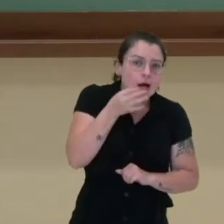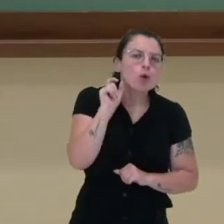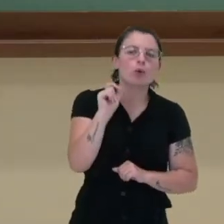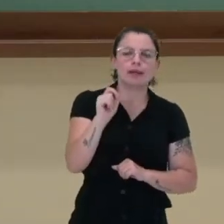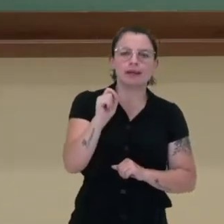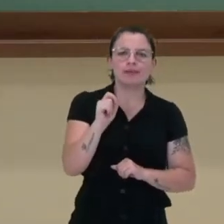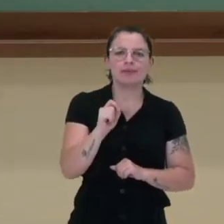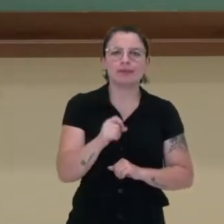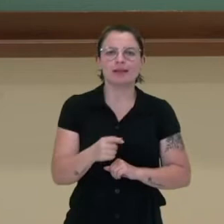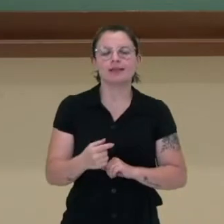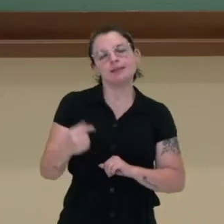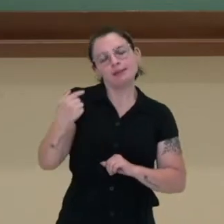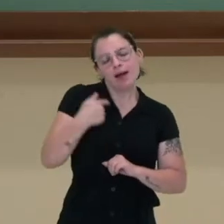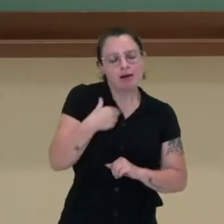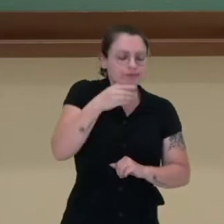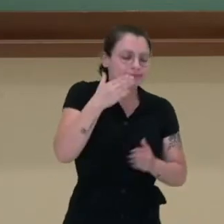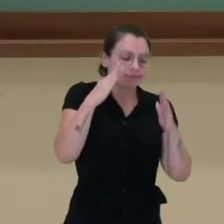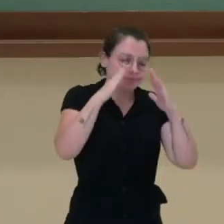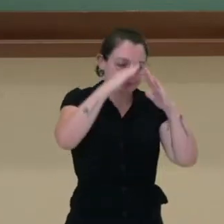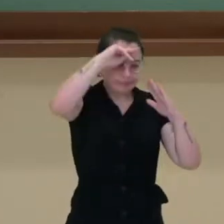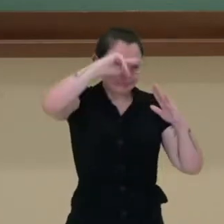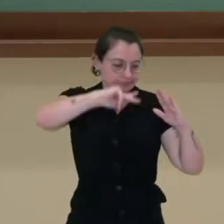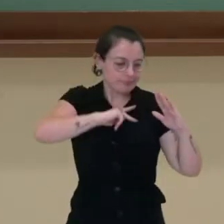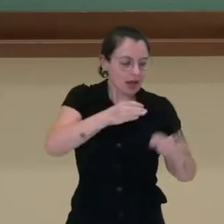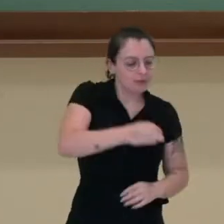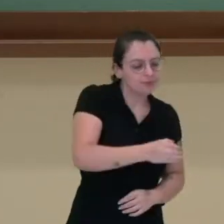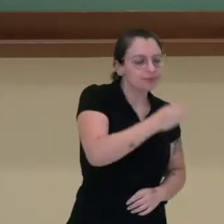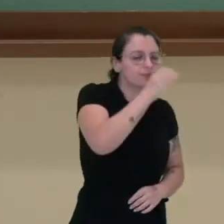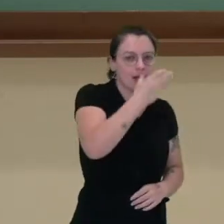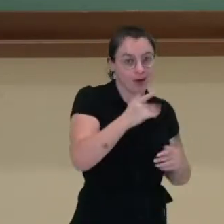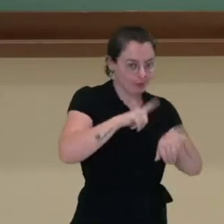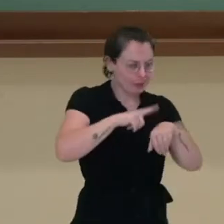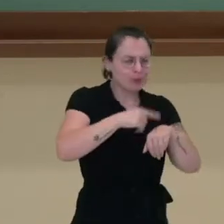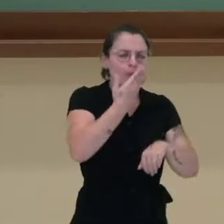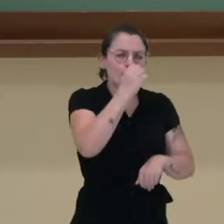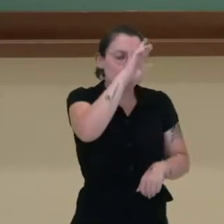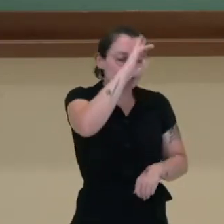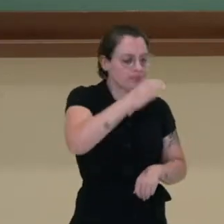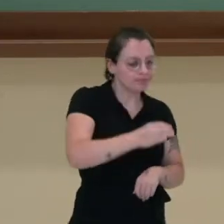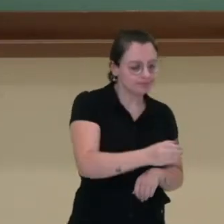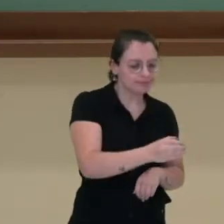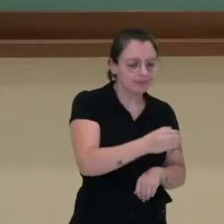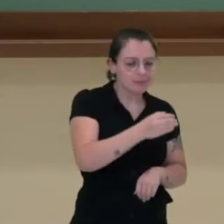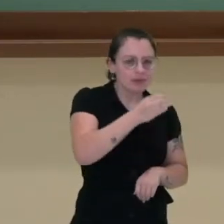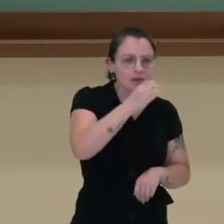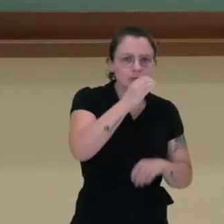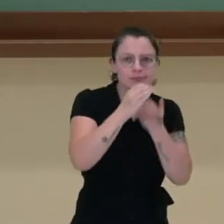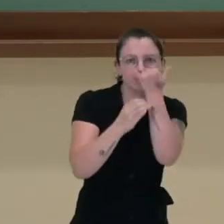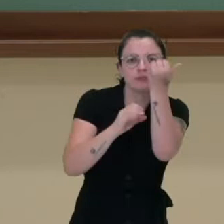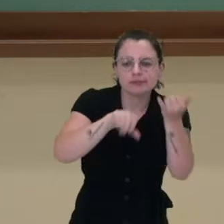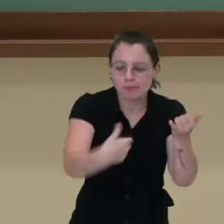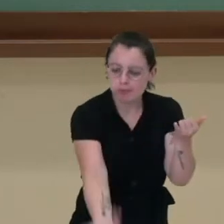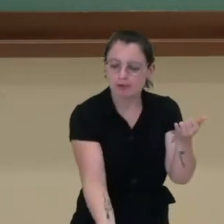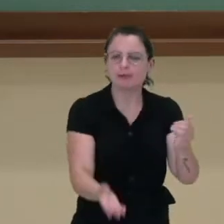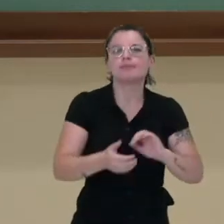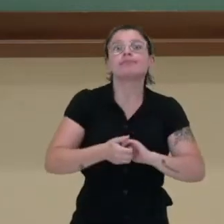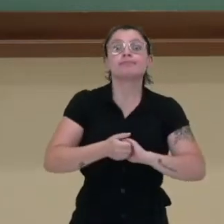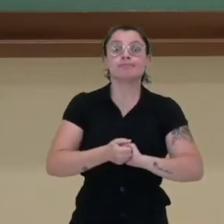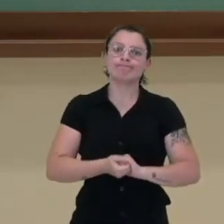casa você foi tomar um suco, lá na hora do almoço, e você foi pegar esse copo e sem